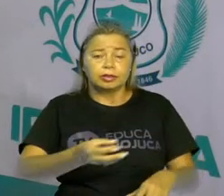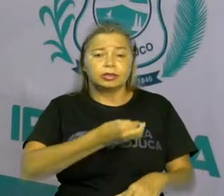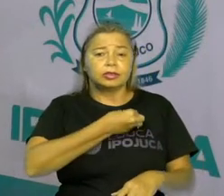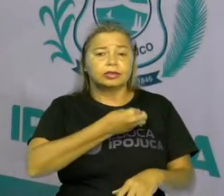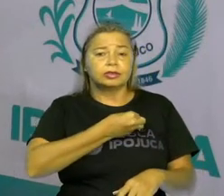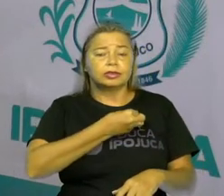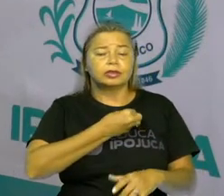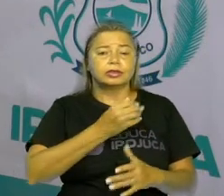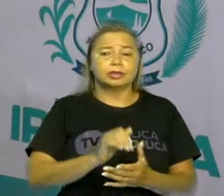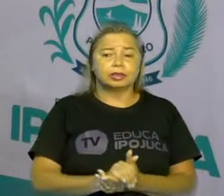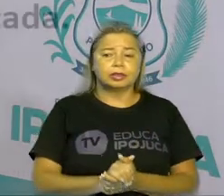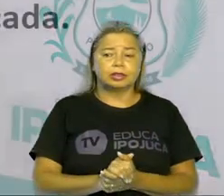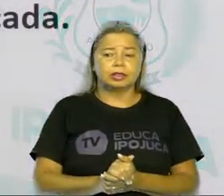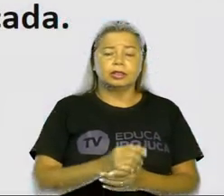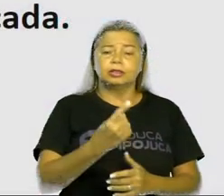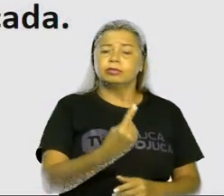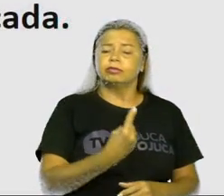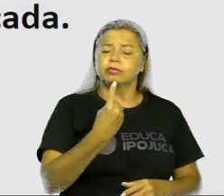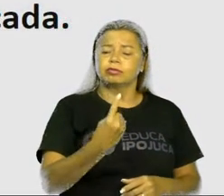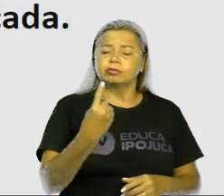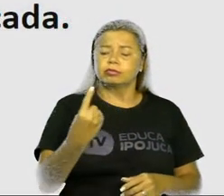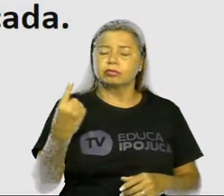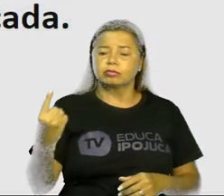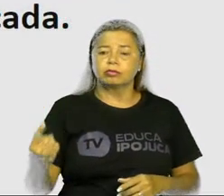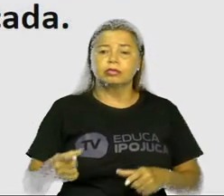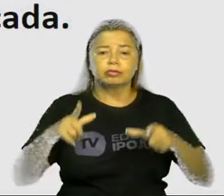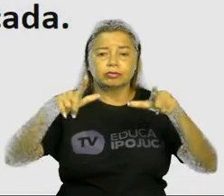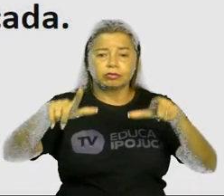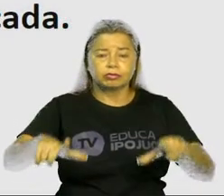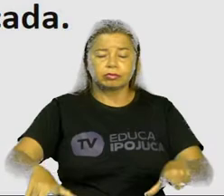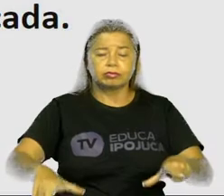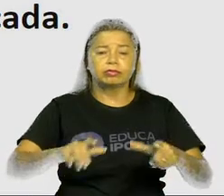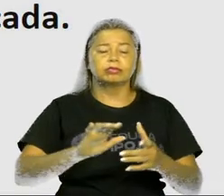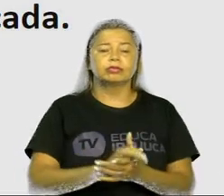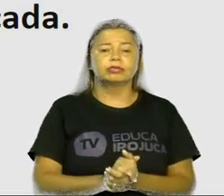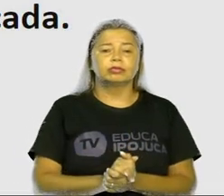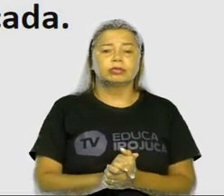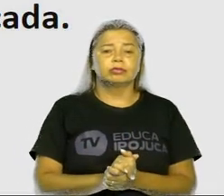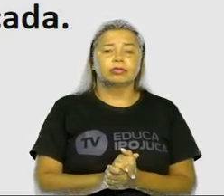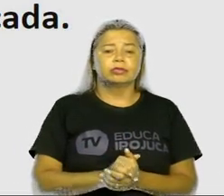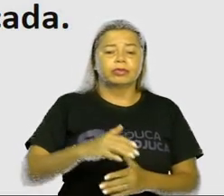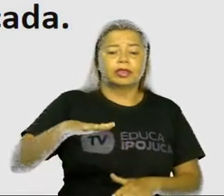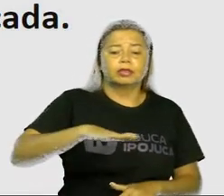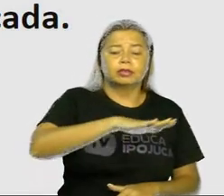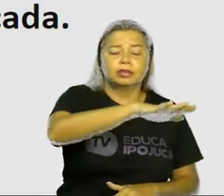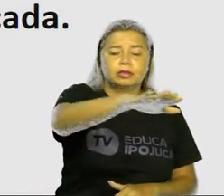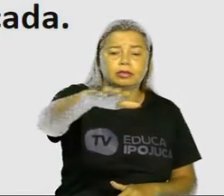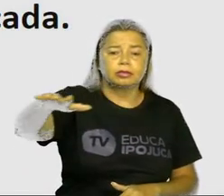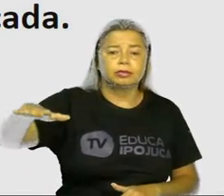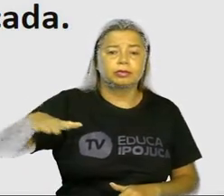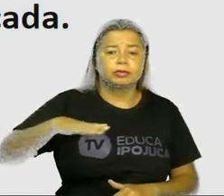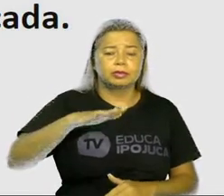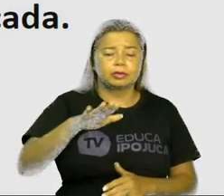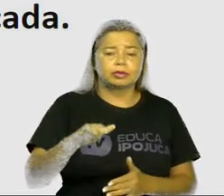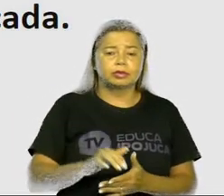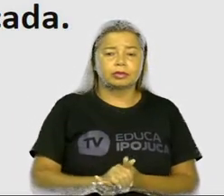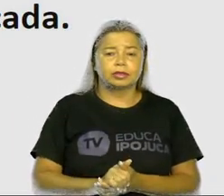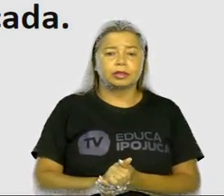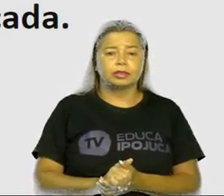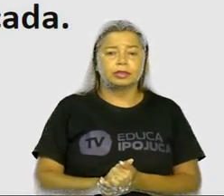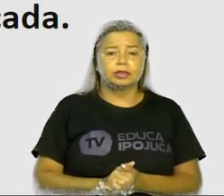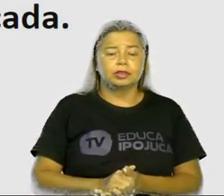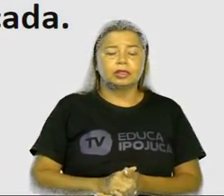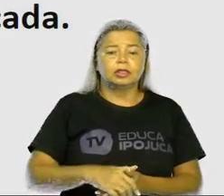Então, e em cada um desses lugares, em cada um desses espaços, as pessoas devem